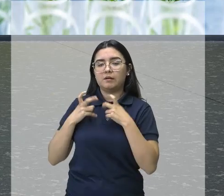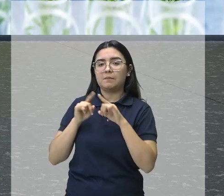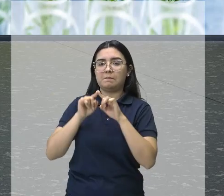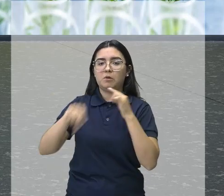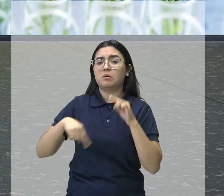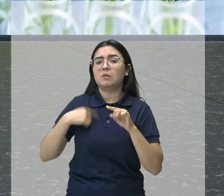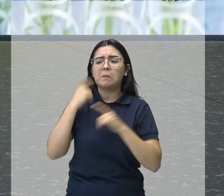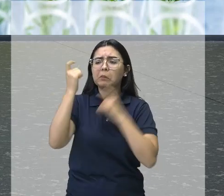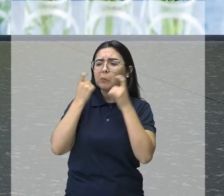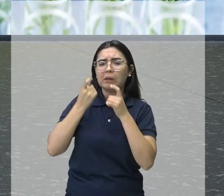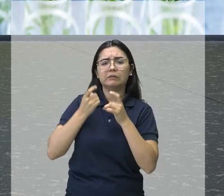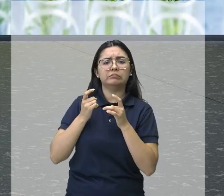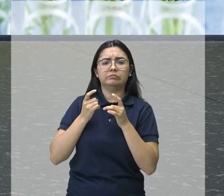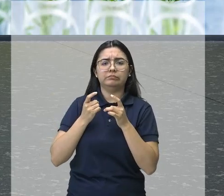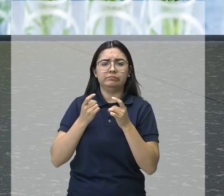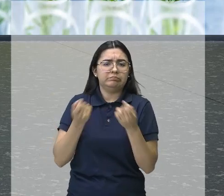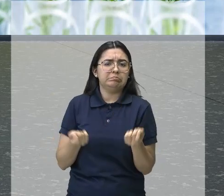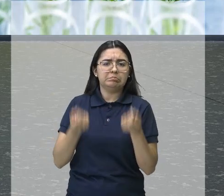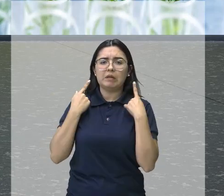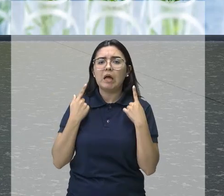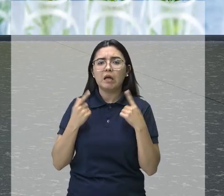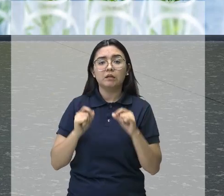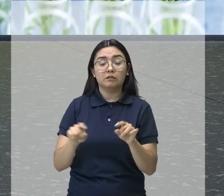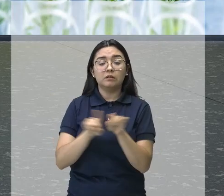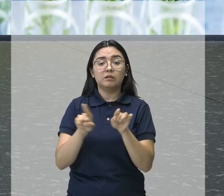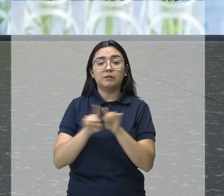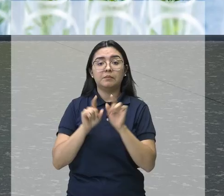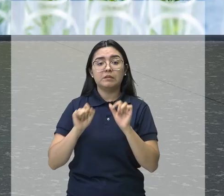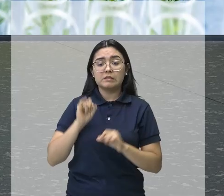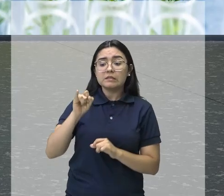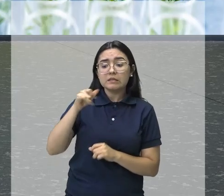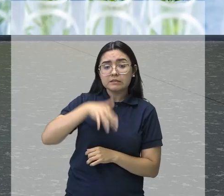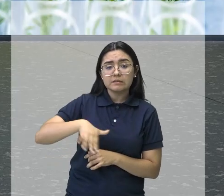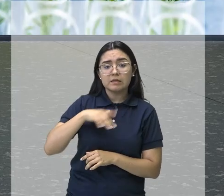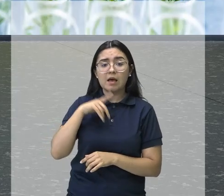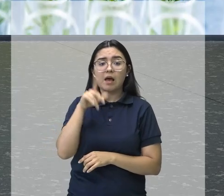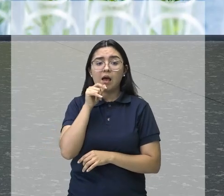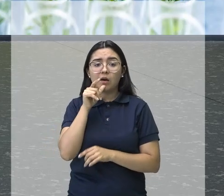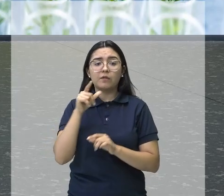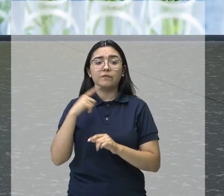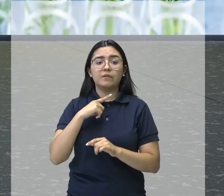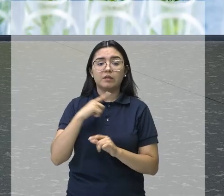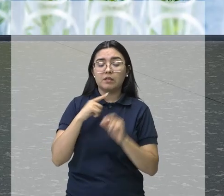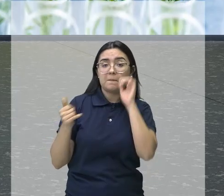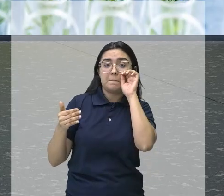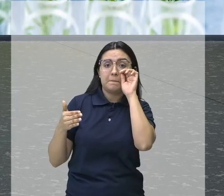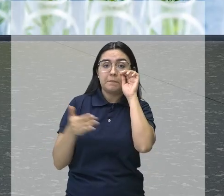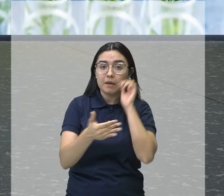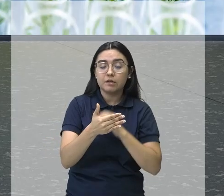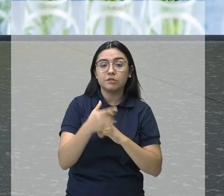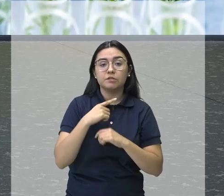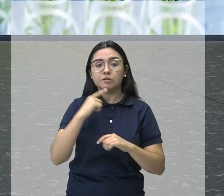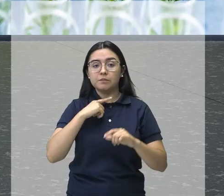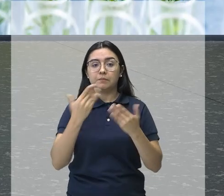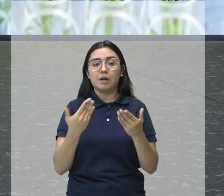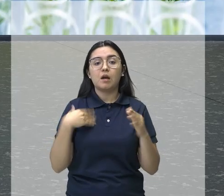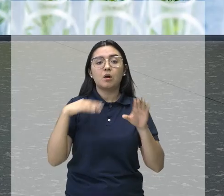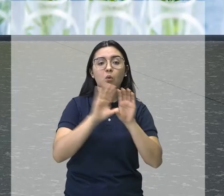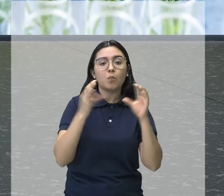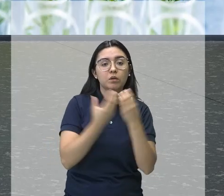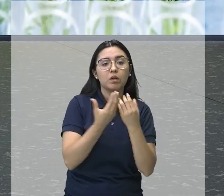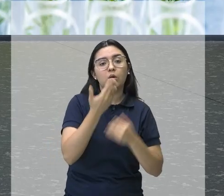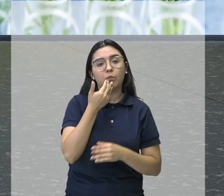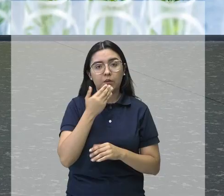se preocupar, de forma predatória, sem se preocupar se essa água aqui vai ter peixes para alimentar as comunidades que